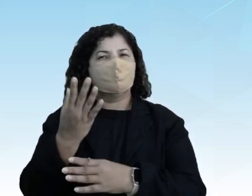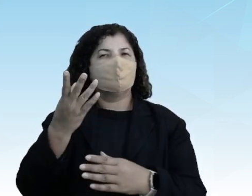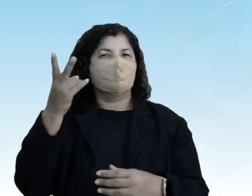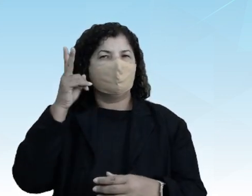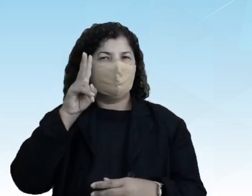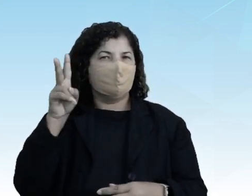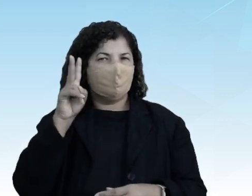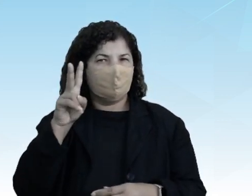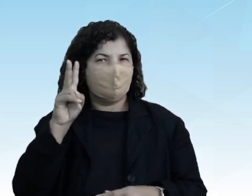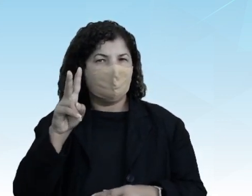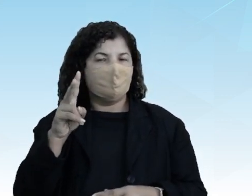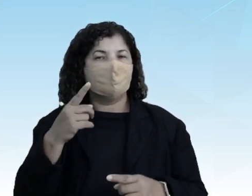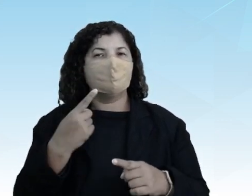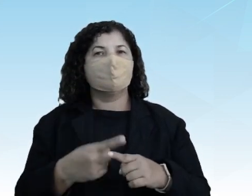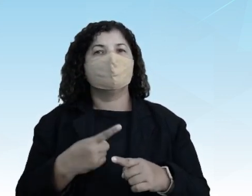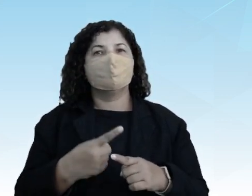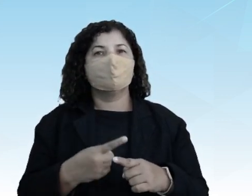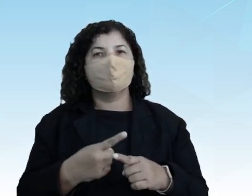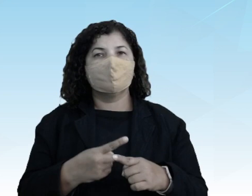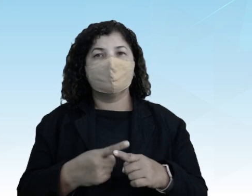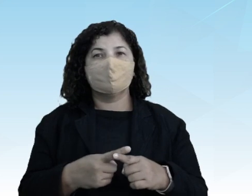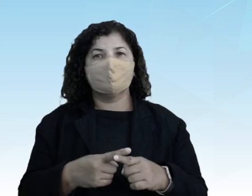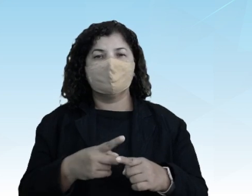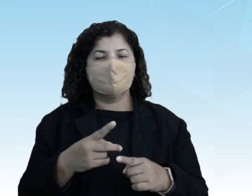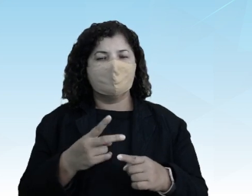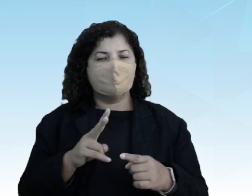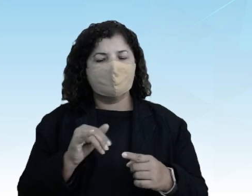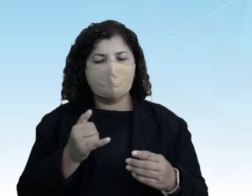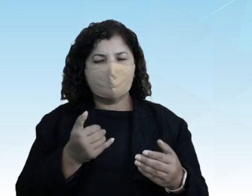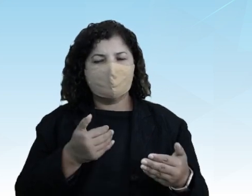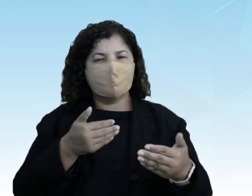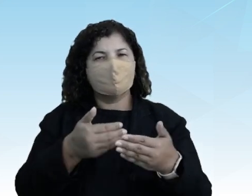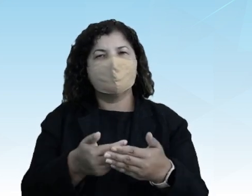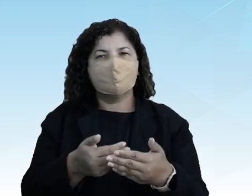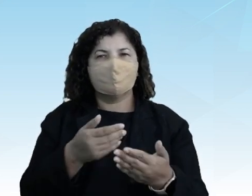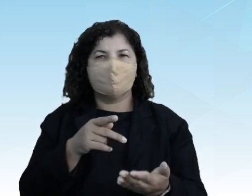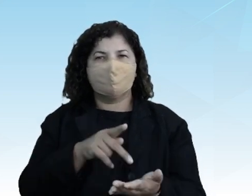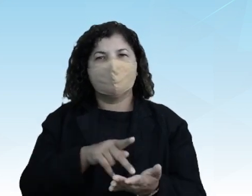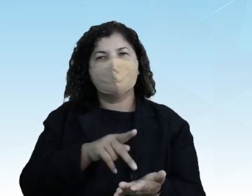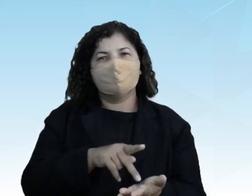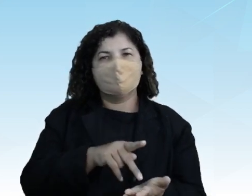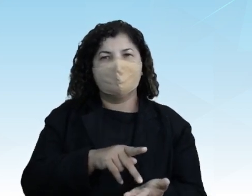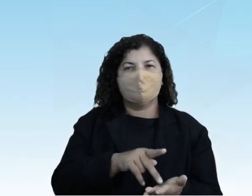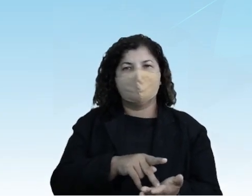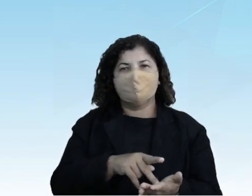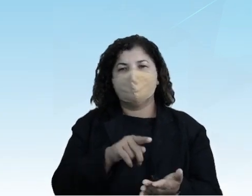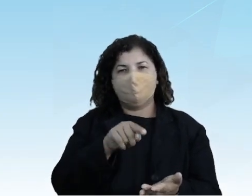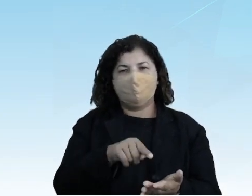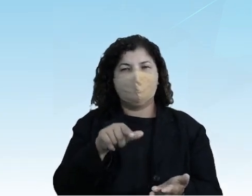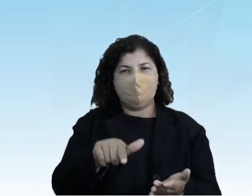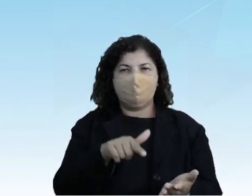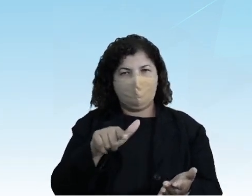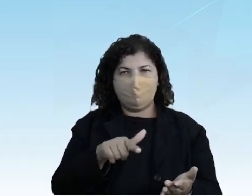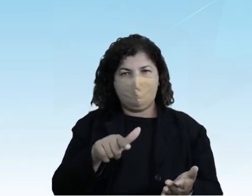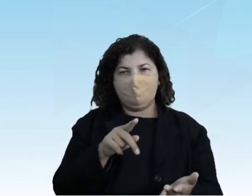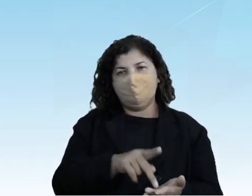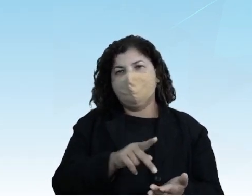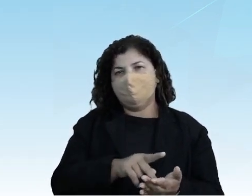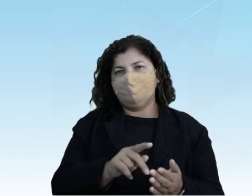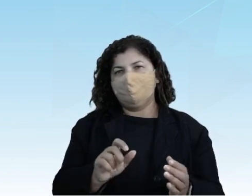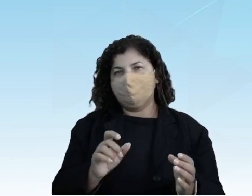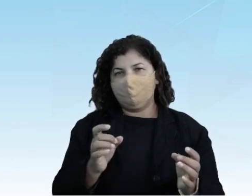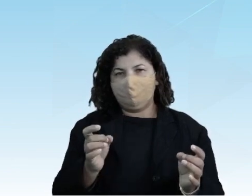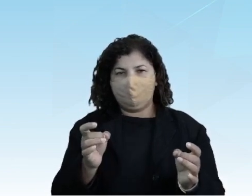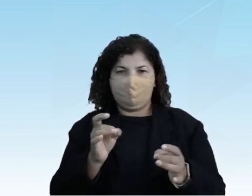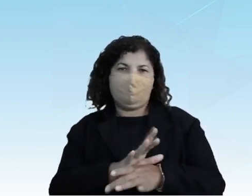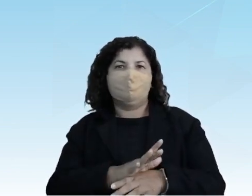histórico, né? Porque, na realidade, a história vai se aproximar da verdade, não é? Então, a gente não trabalha com verdades absolutas, não é?